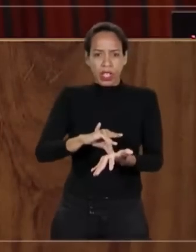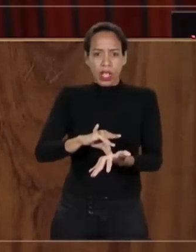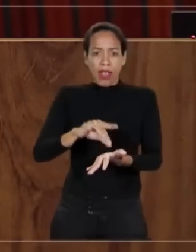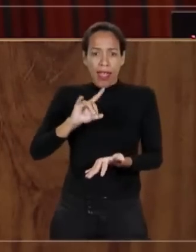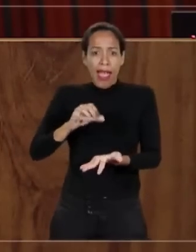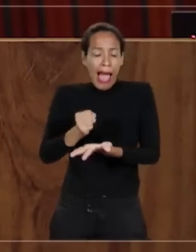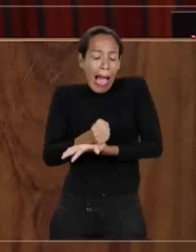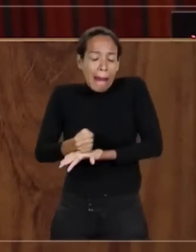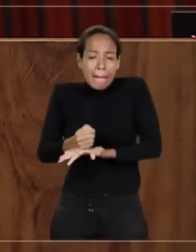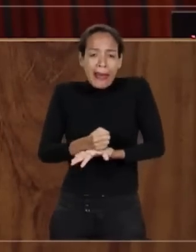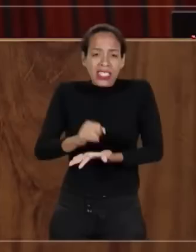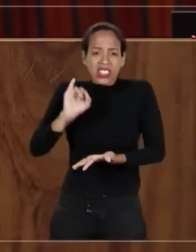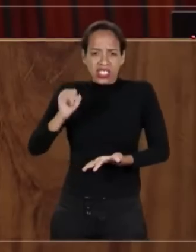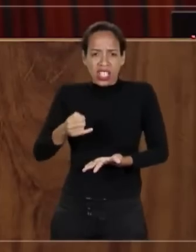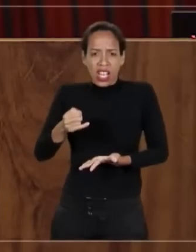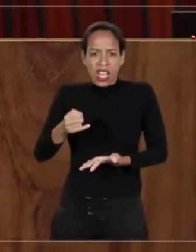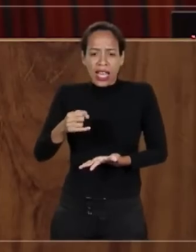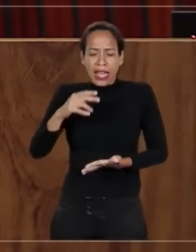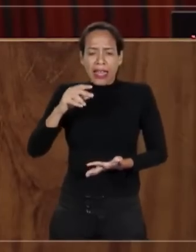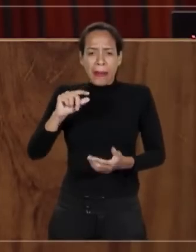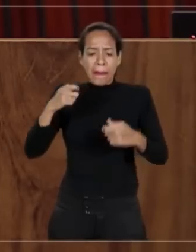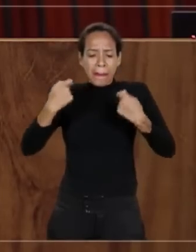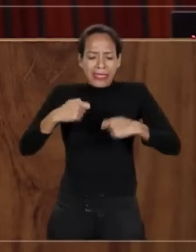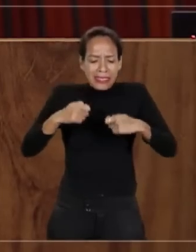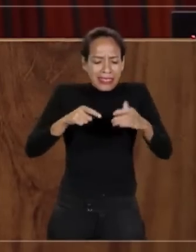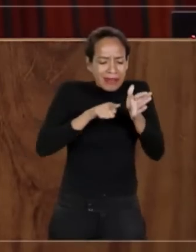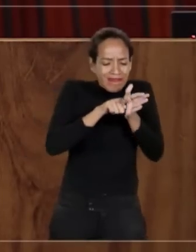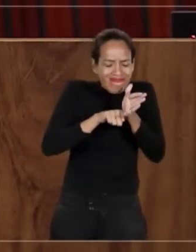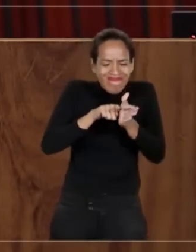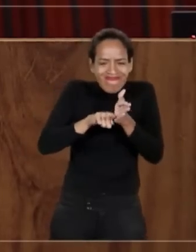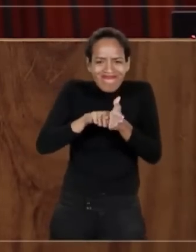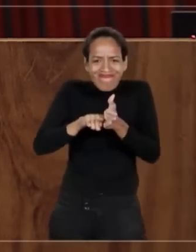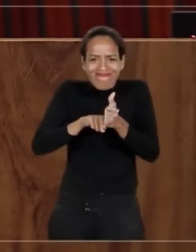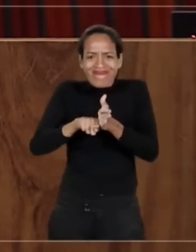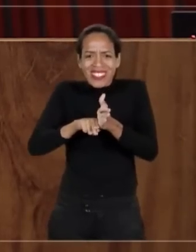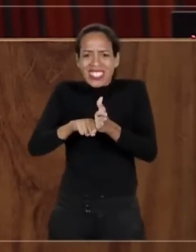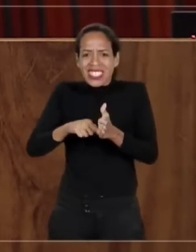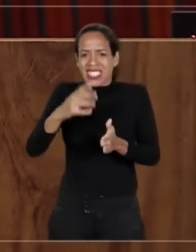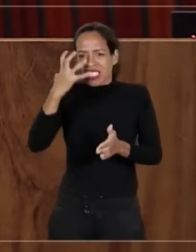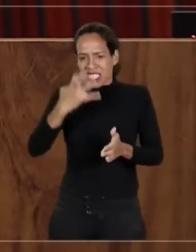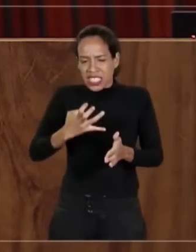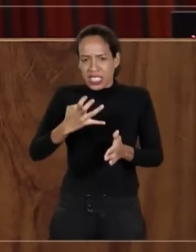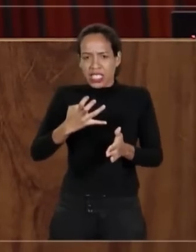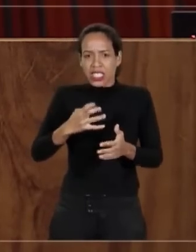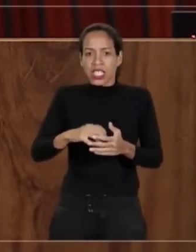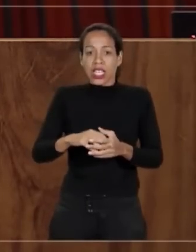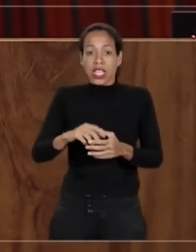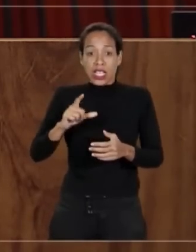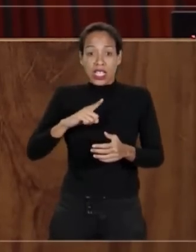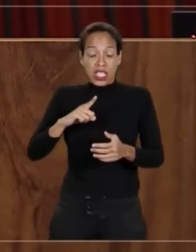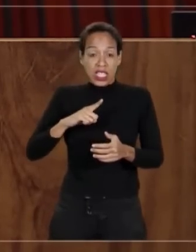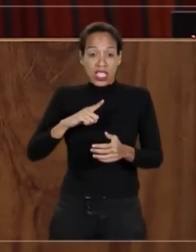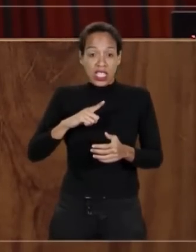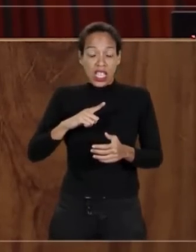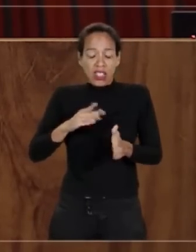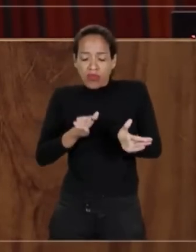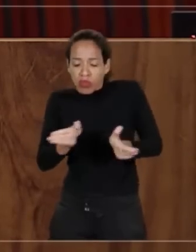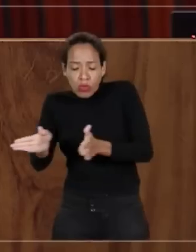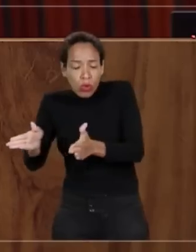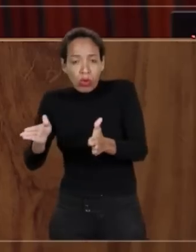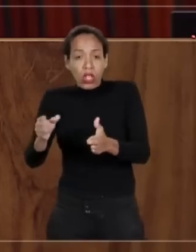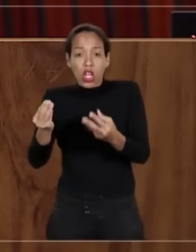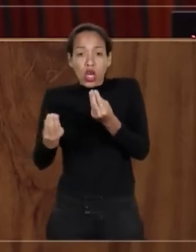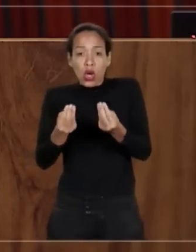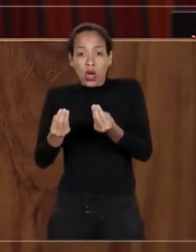base fática sobre a qual deve recair a análise da gravidade qualitativa, reprovabilidade da conduta,